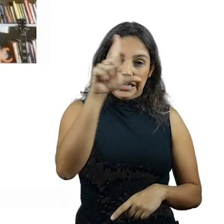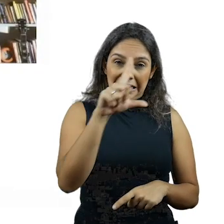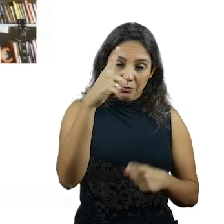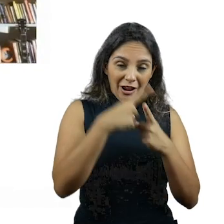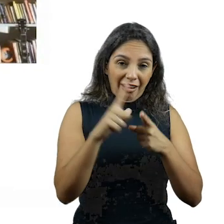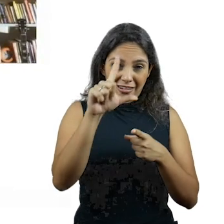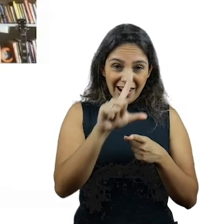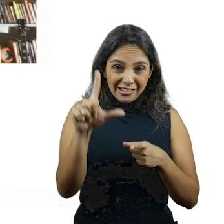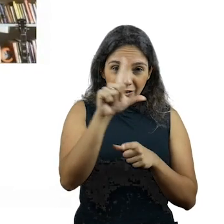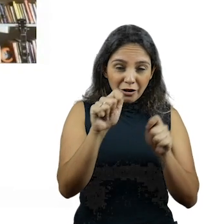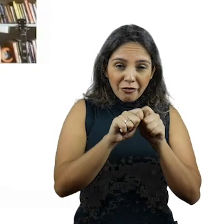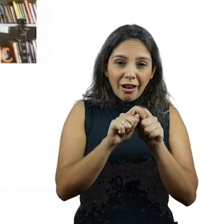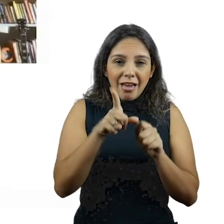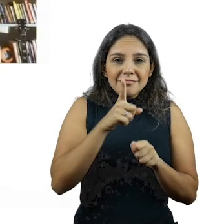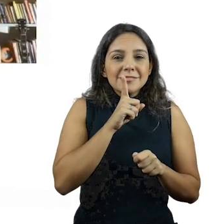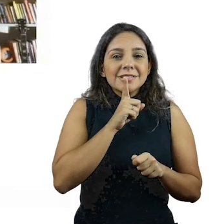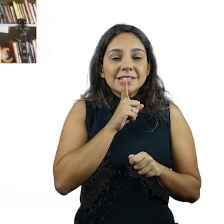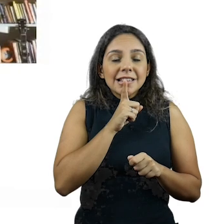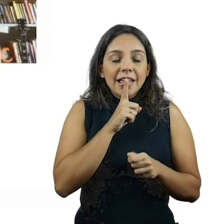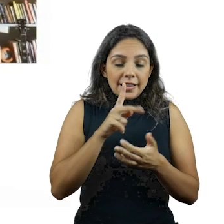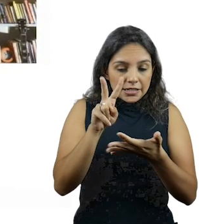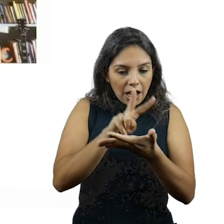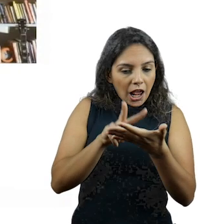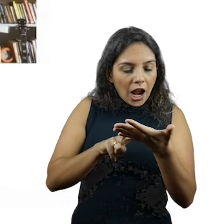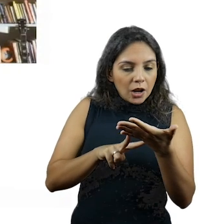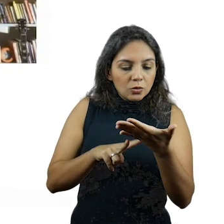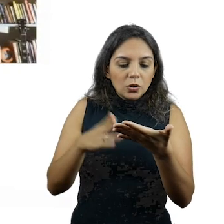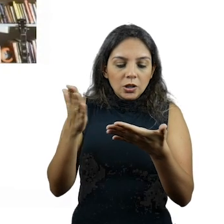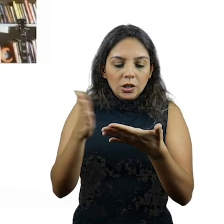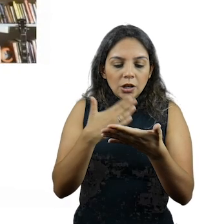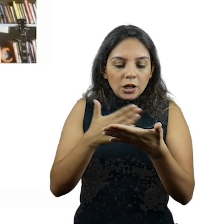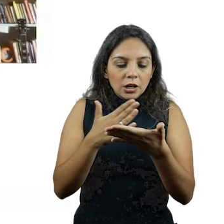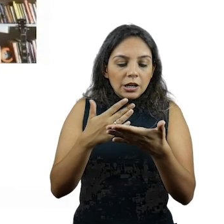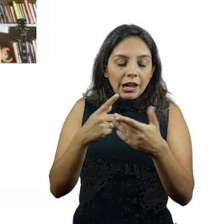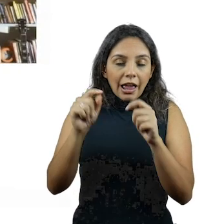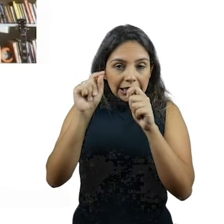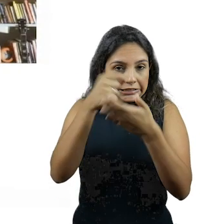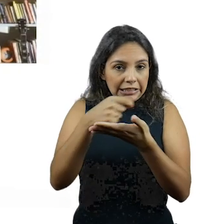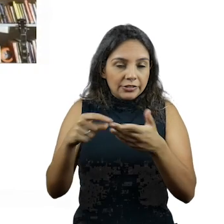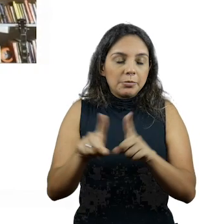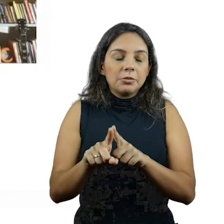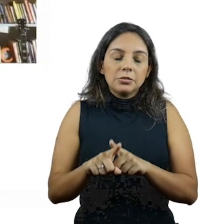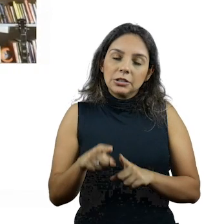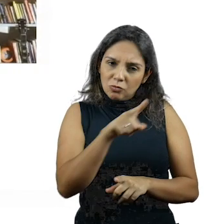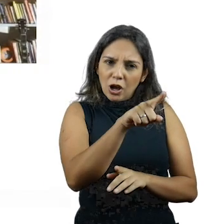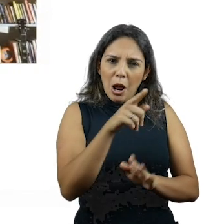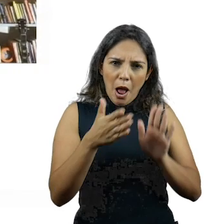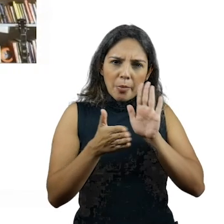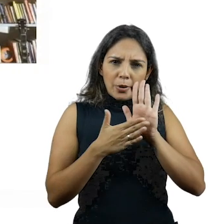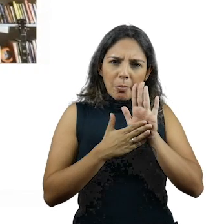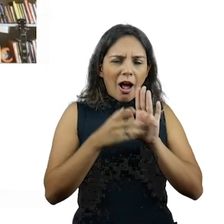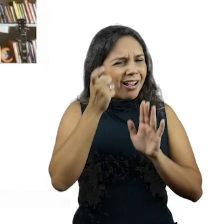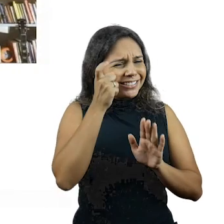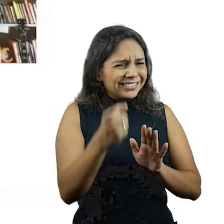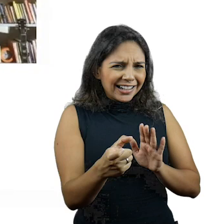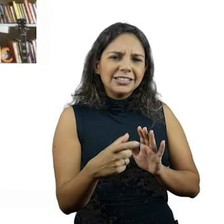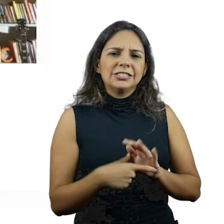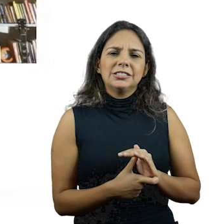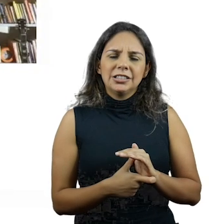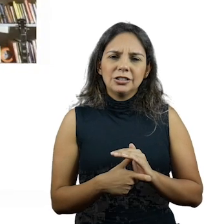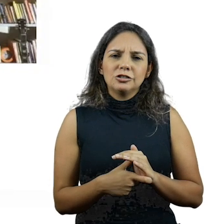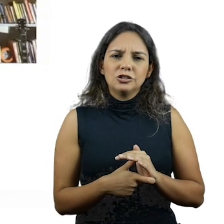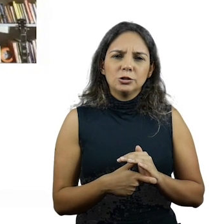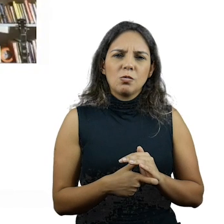muito feita do silêncio de quem está lendo, de quem está escrevendo, mas isso que você propõe é interessante, viu? É bem legal, porque